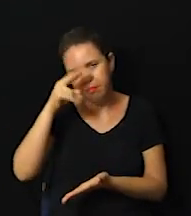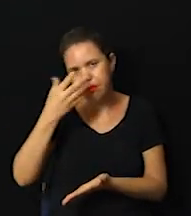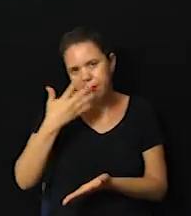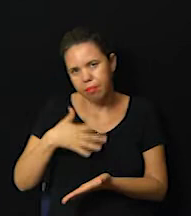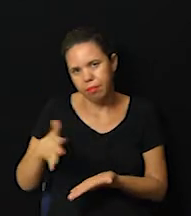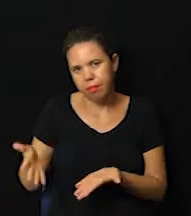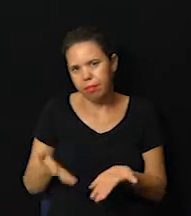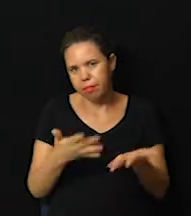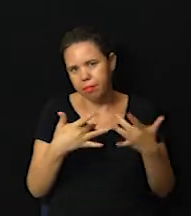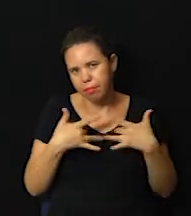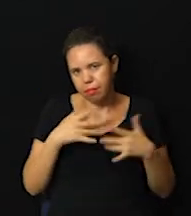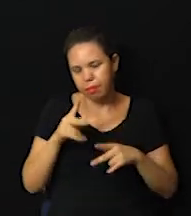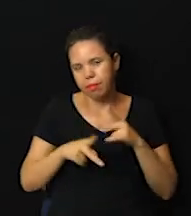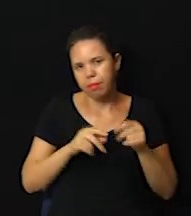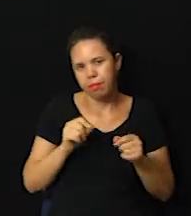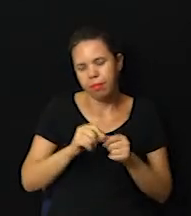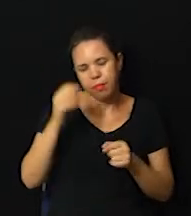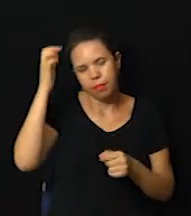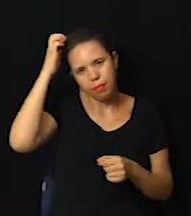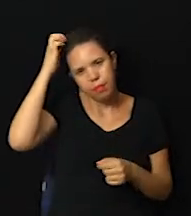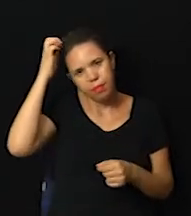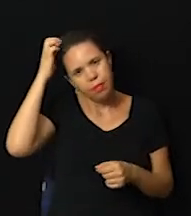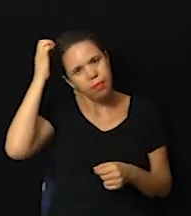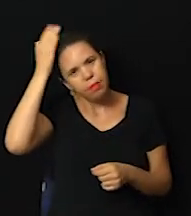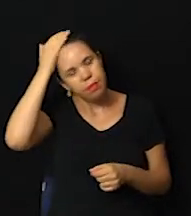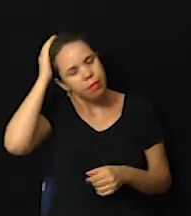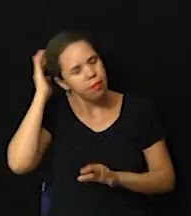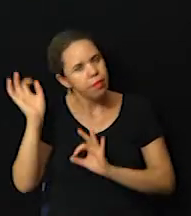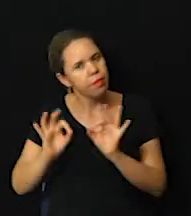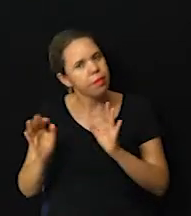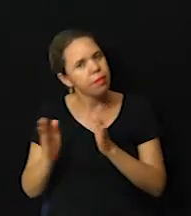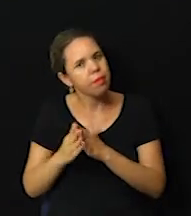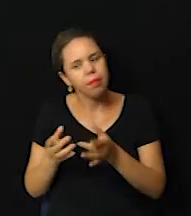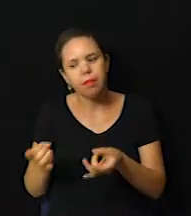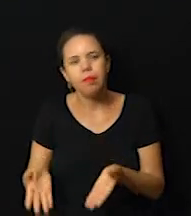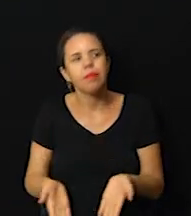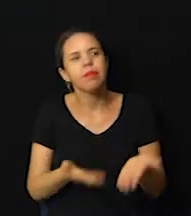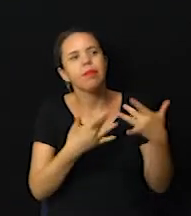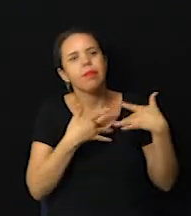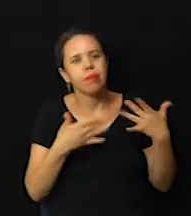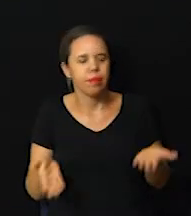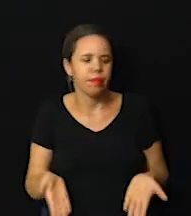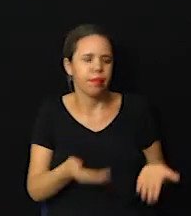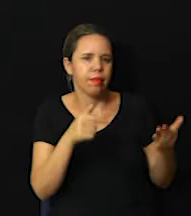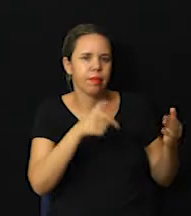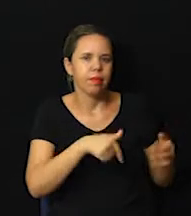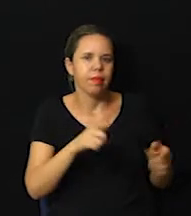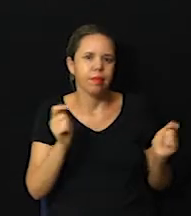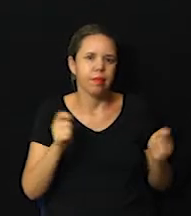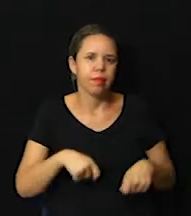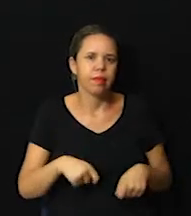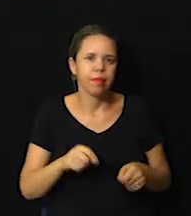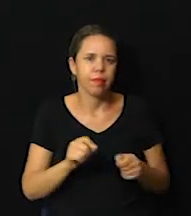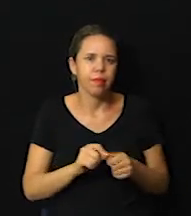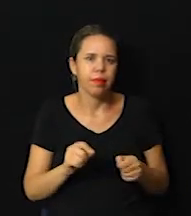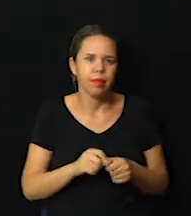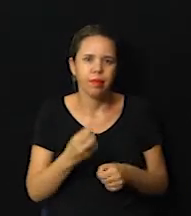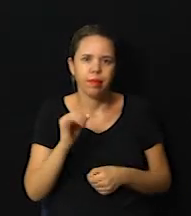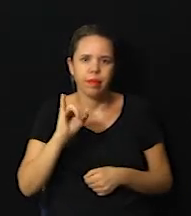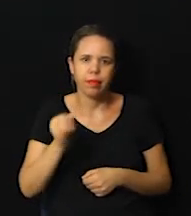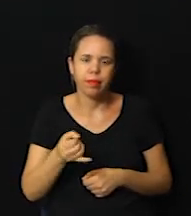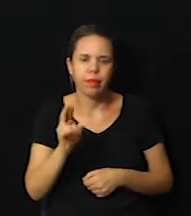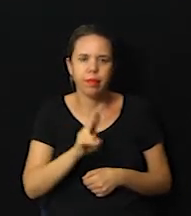infantis. Então, às vezes, a pessoa está fazendo lá uma arrumação em casa, não tem para onde doar, pode encaminhar para a gente, que a gente faz bom